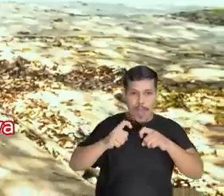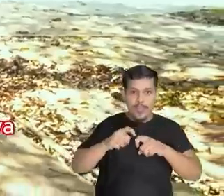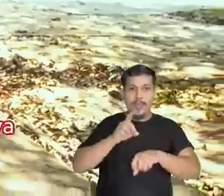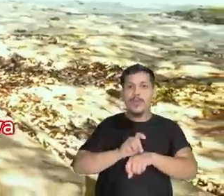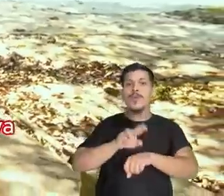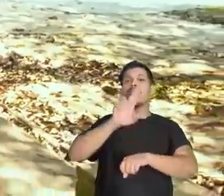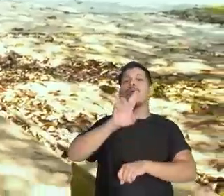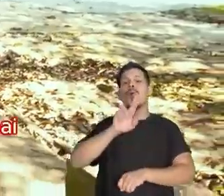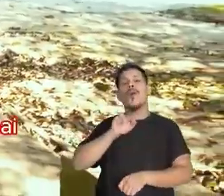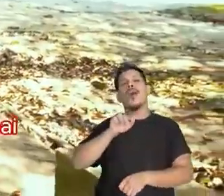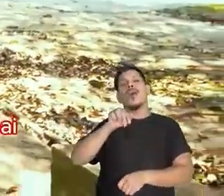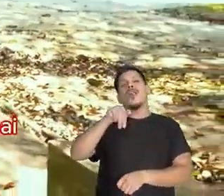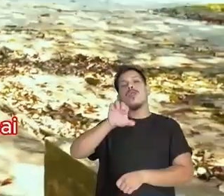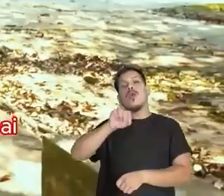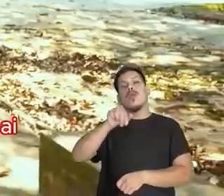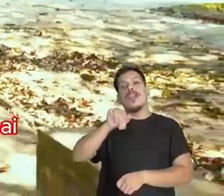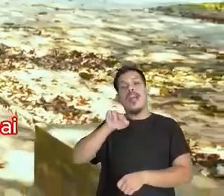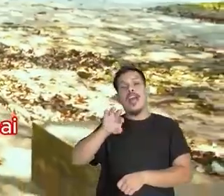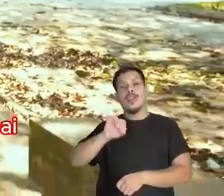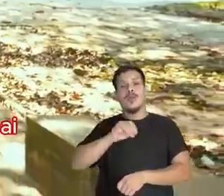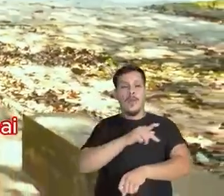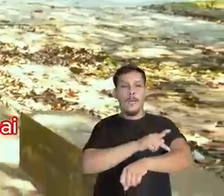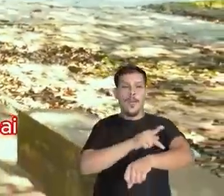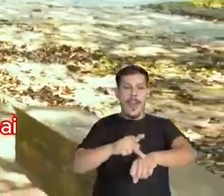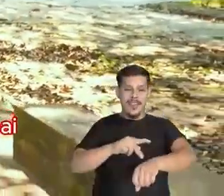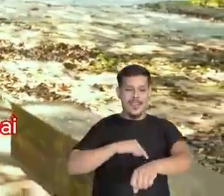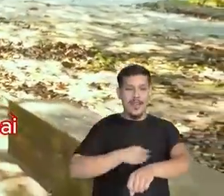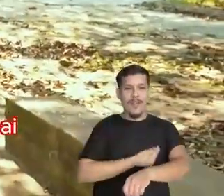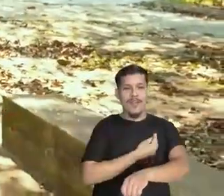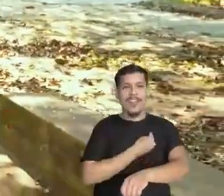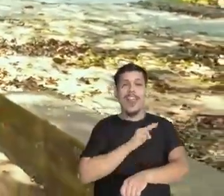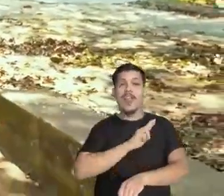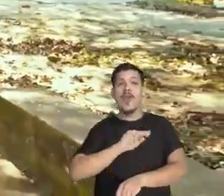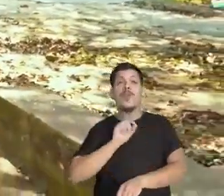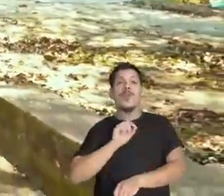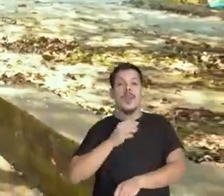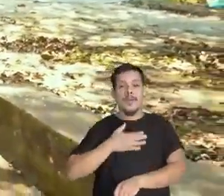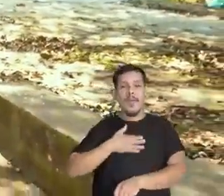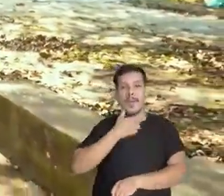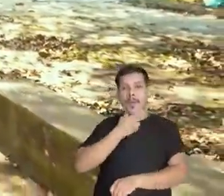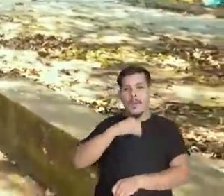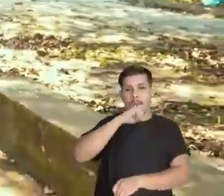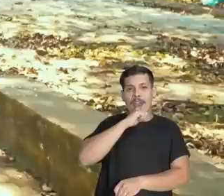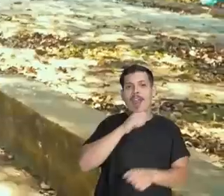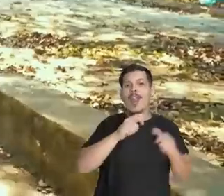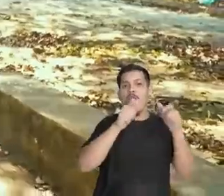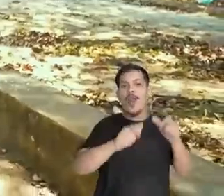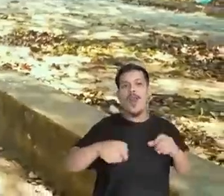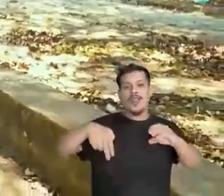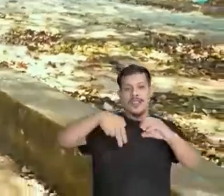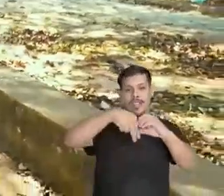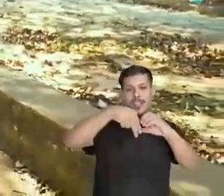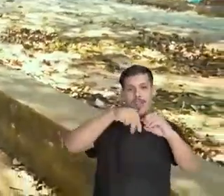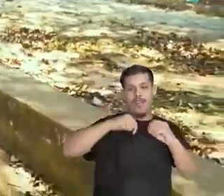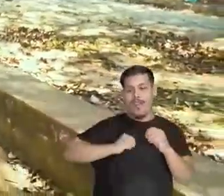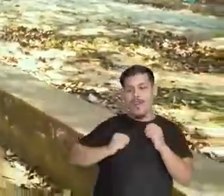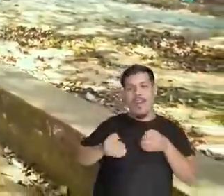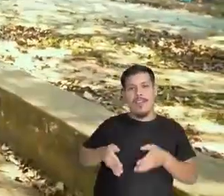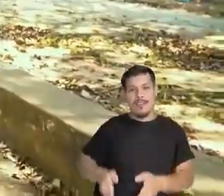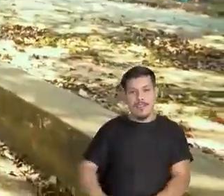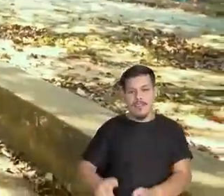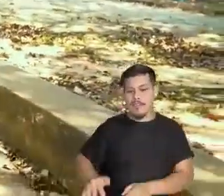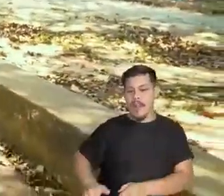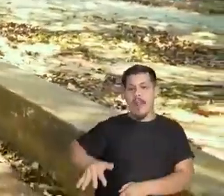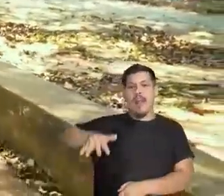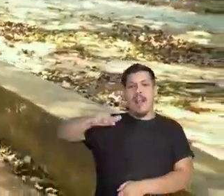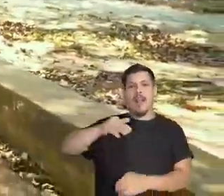Dr. Nonato Sanova. Estou aqui na praça que leva o nome do meu pai, aqui no conjunto Cidade Nova, aonde eu nasci e